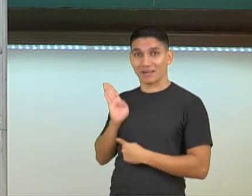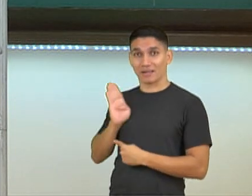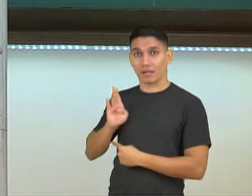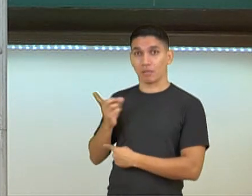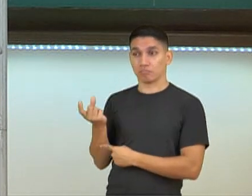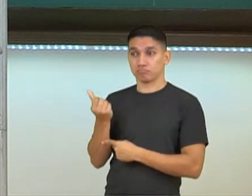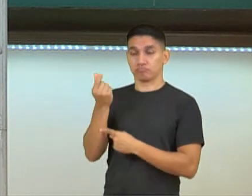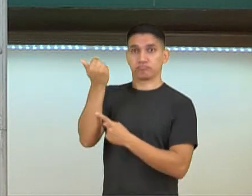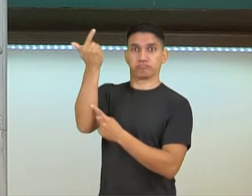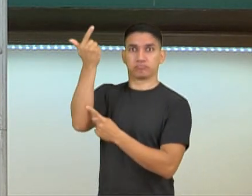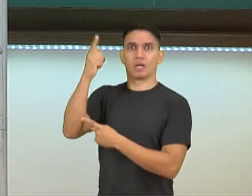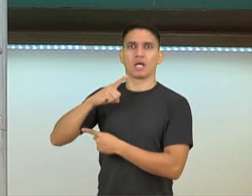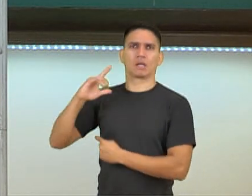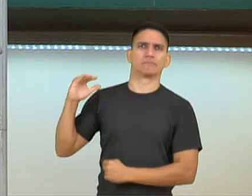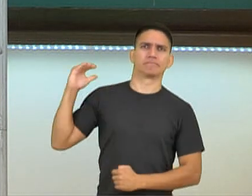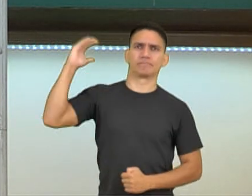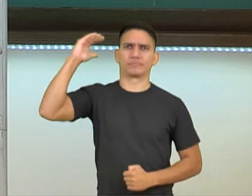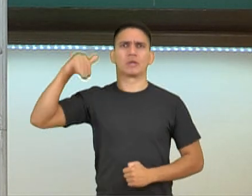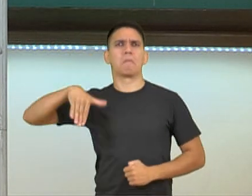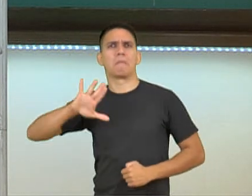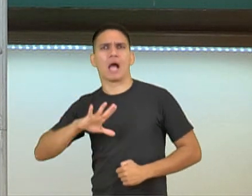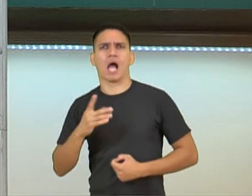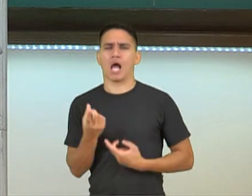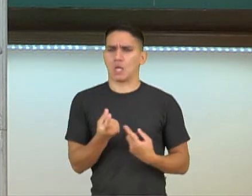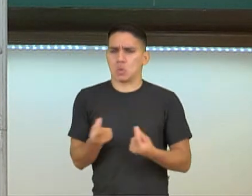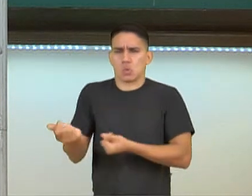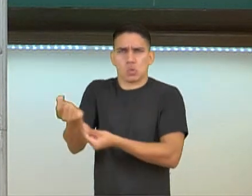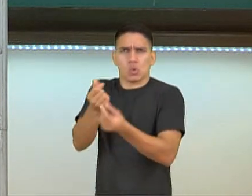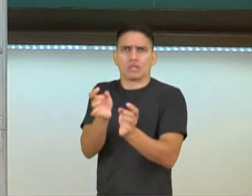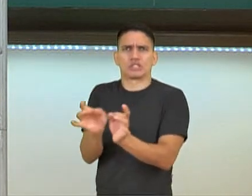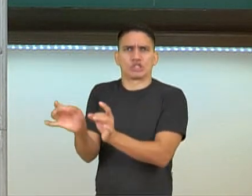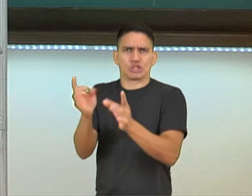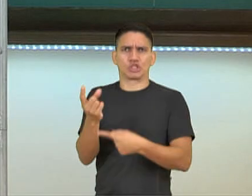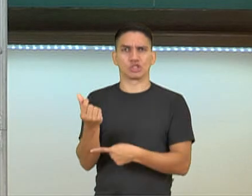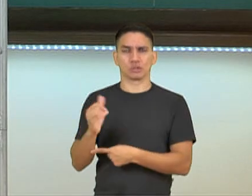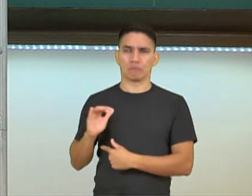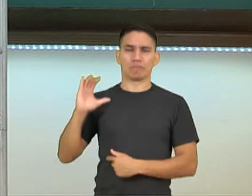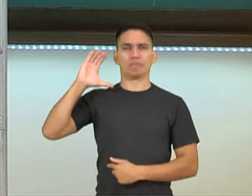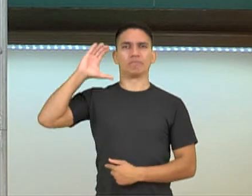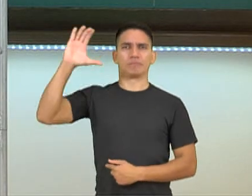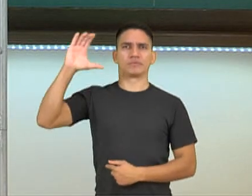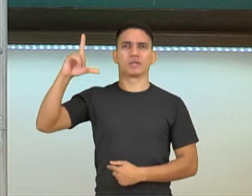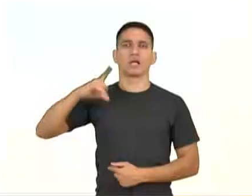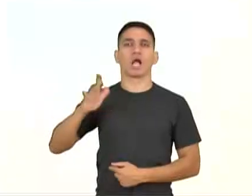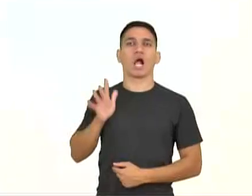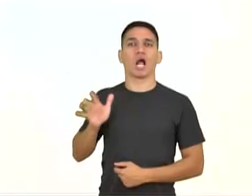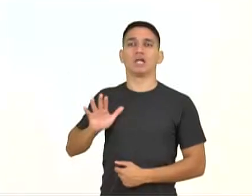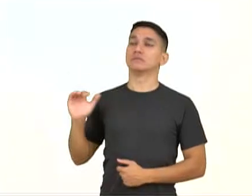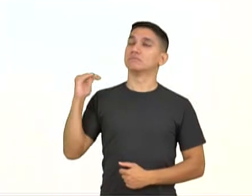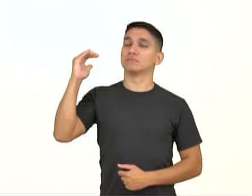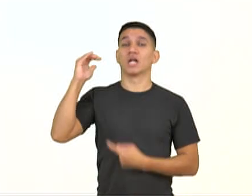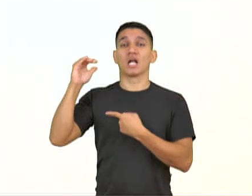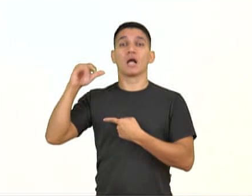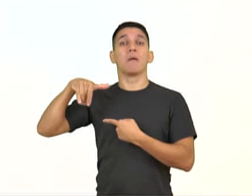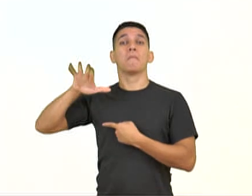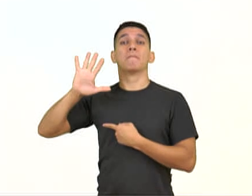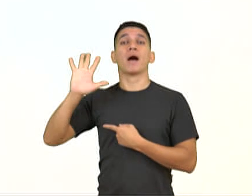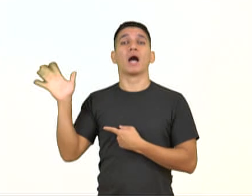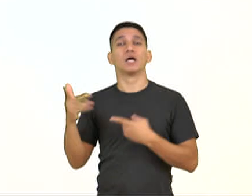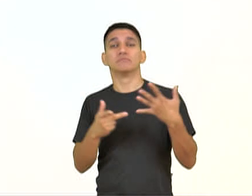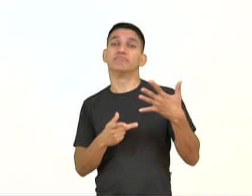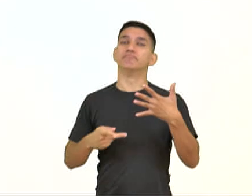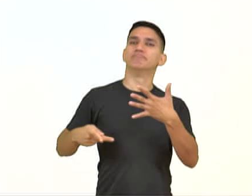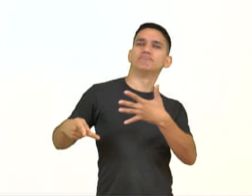então, esses burgueses que tinham um poder econômico muito alto, eles vão começar a deter mais